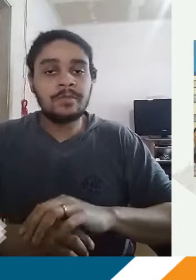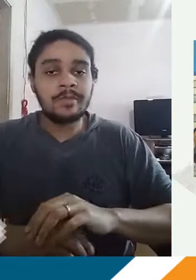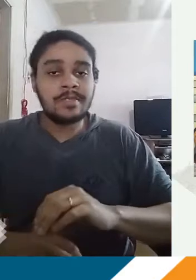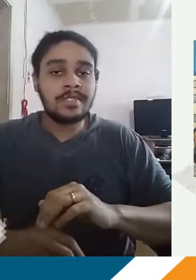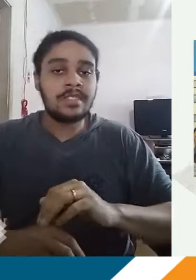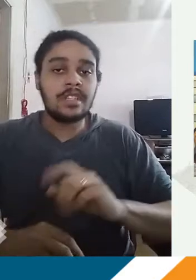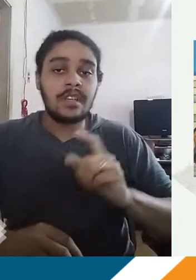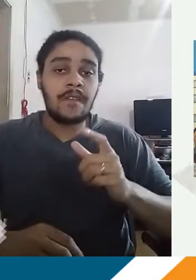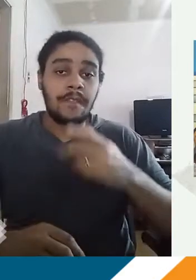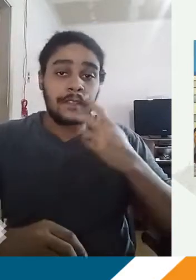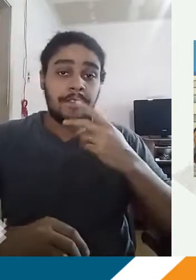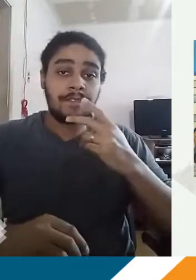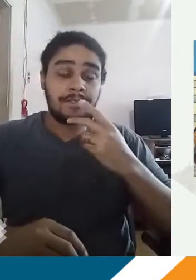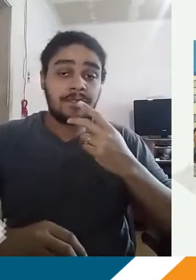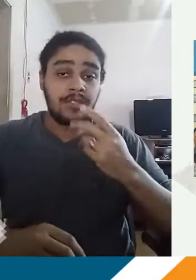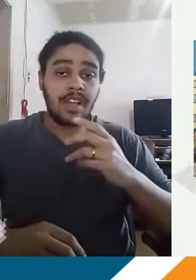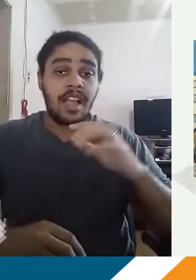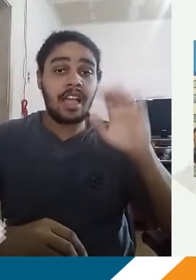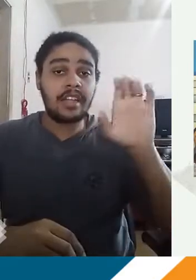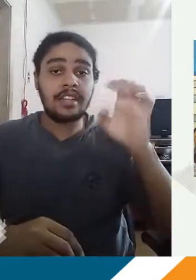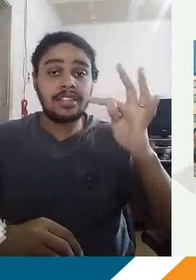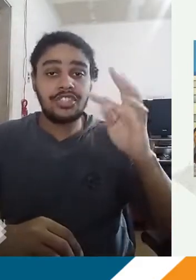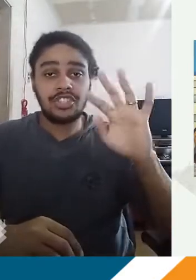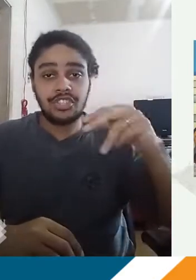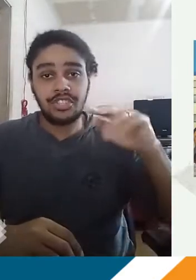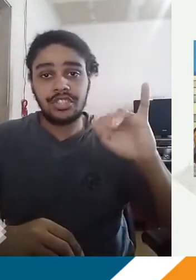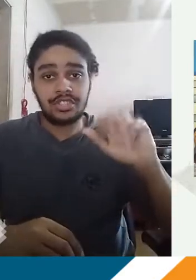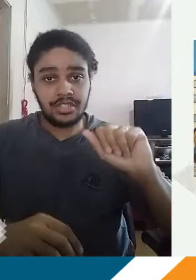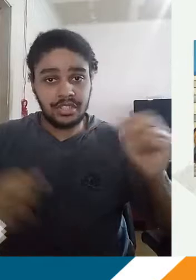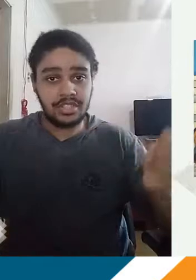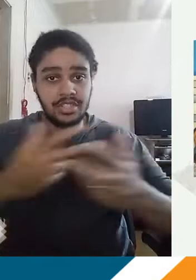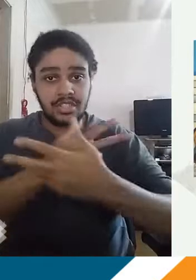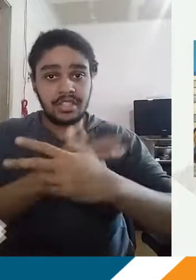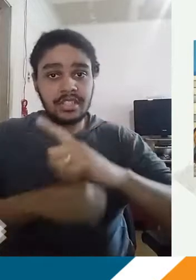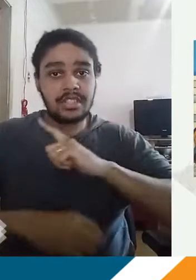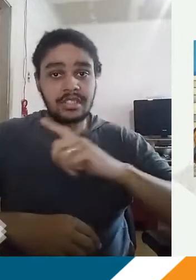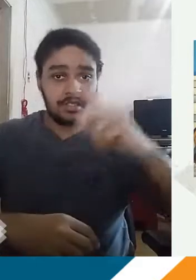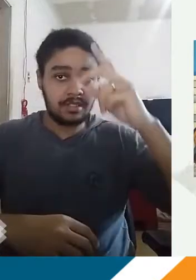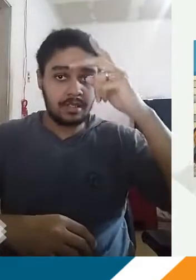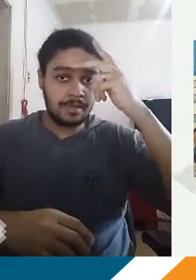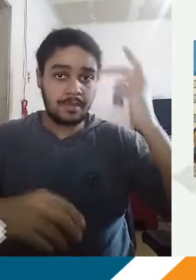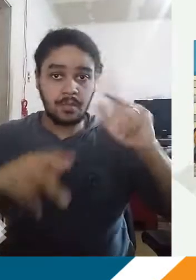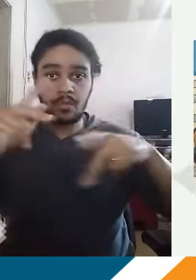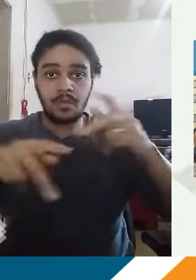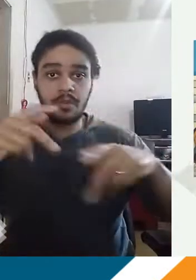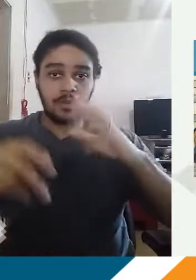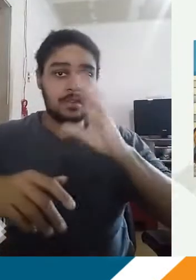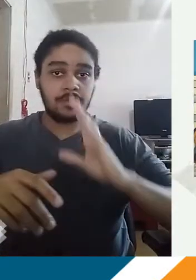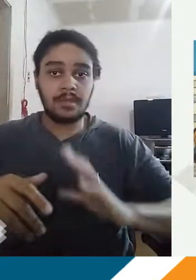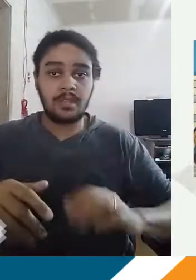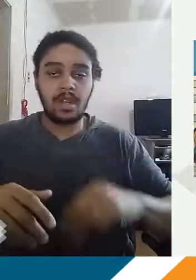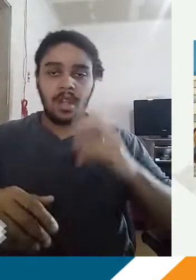a confluência de etnias que formaram o povo brasileiro. Antes de tudo, eu peço que você analise essa pintura. Observe os